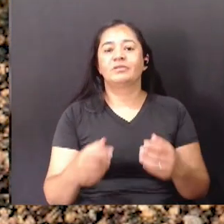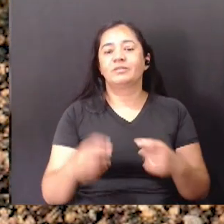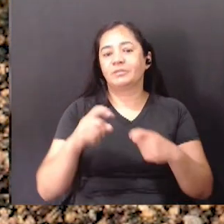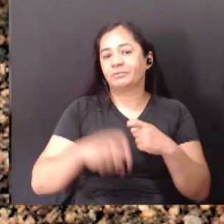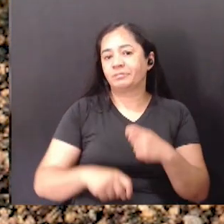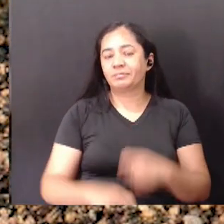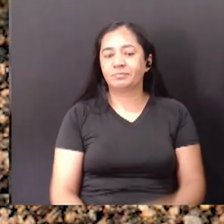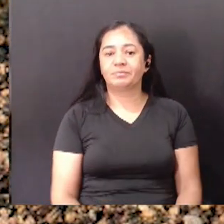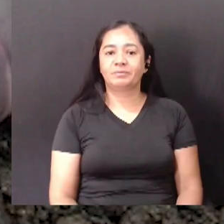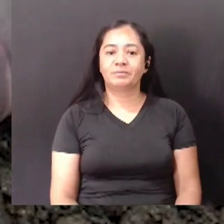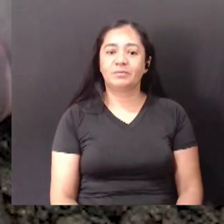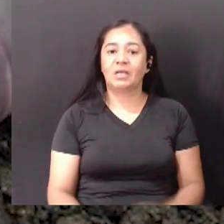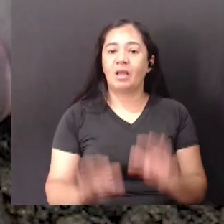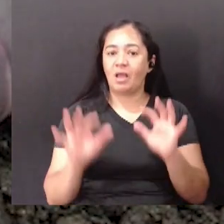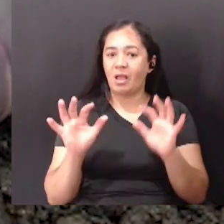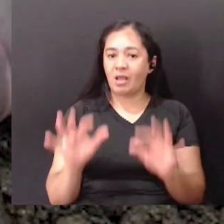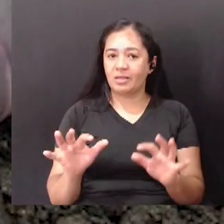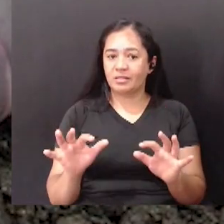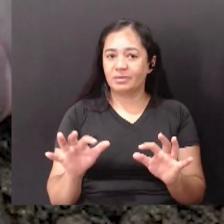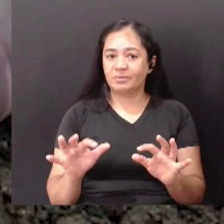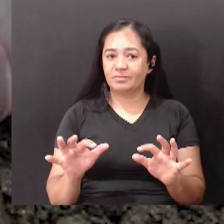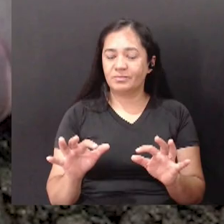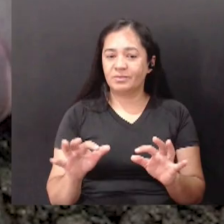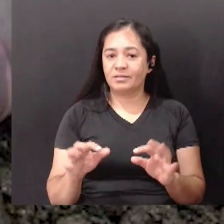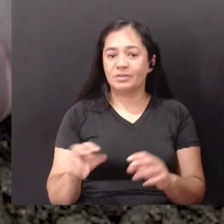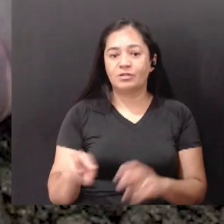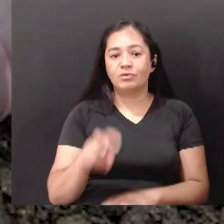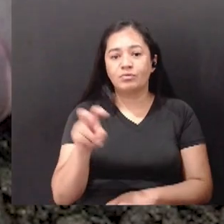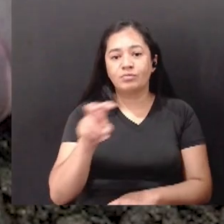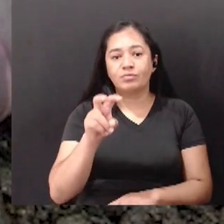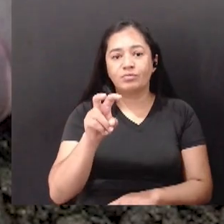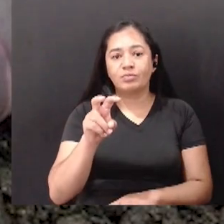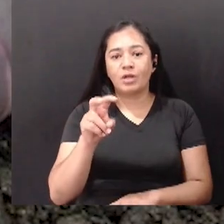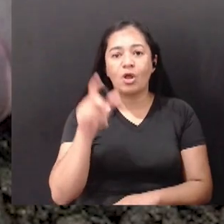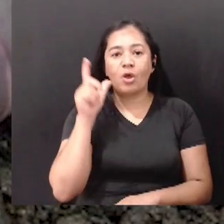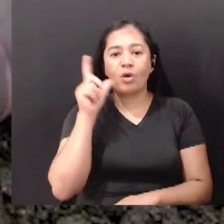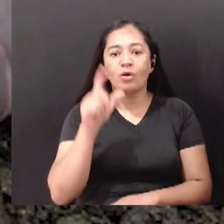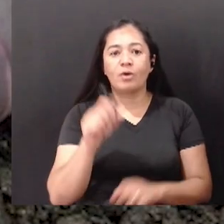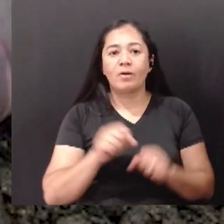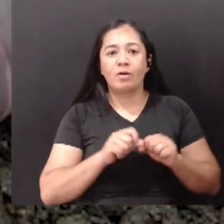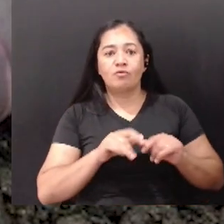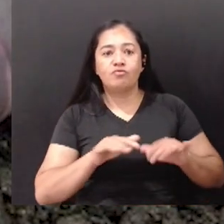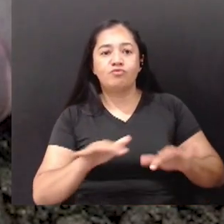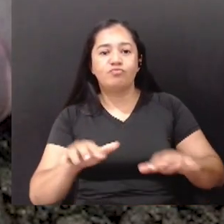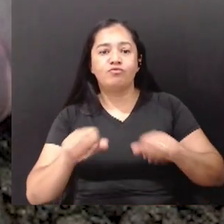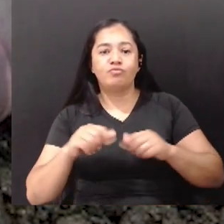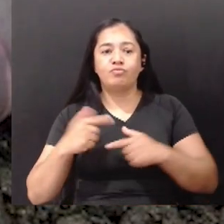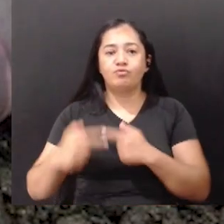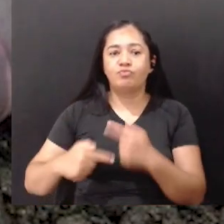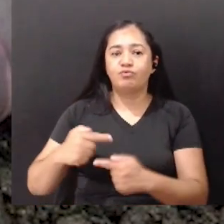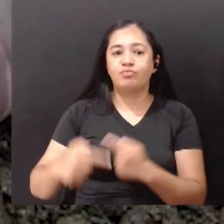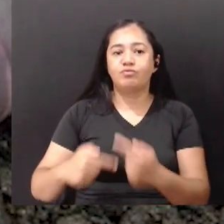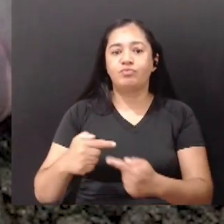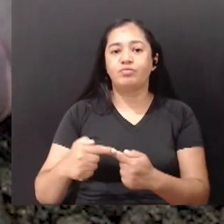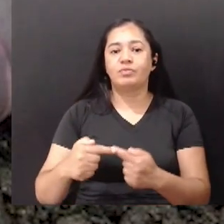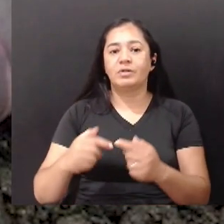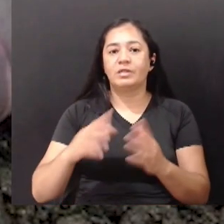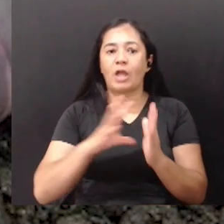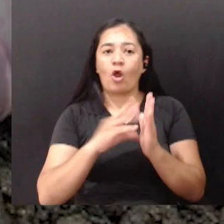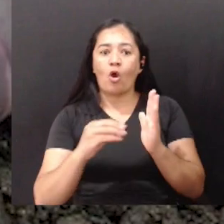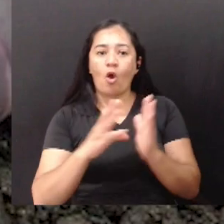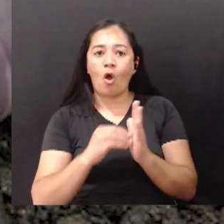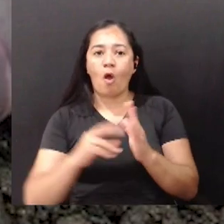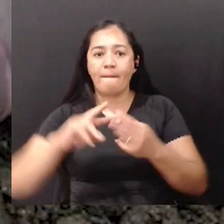de reprodução sexuada. Dessa forma, a cobra vaso-flor consegue gerar descendentes que